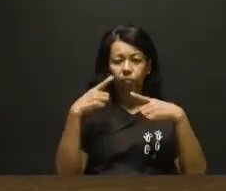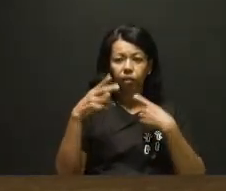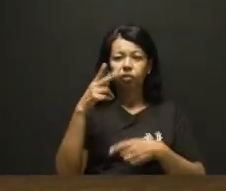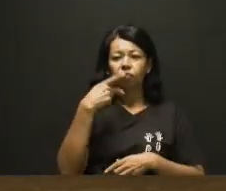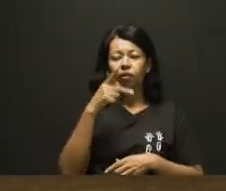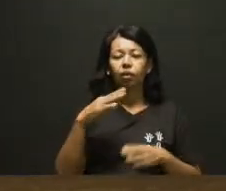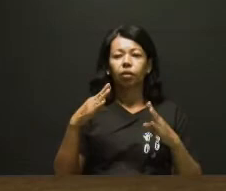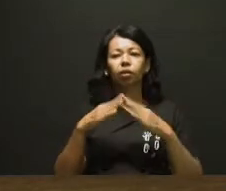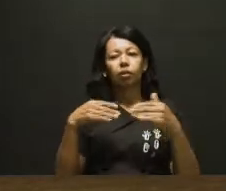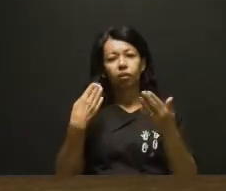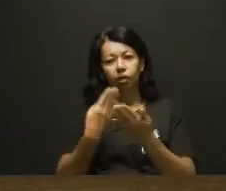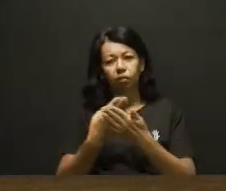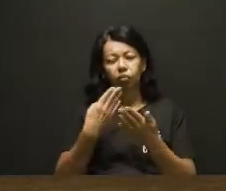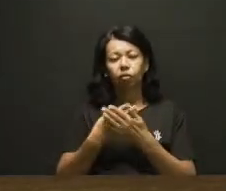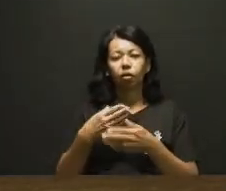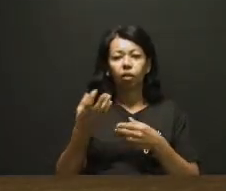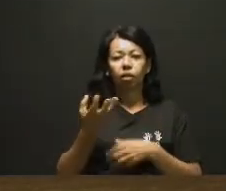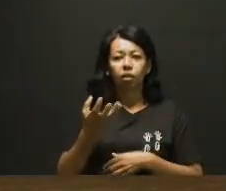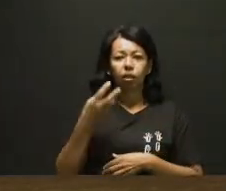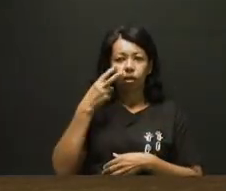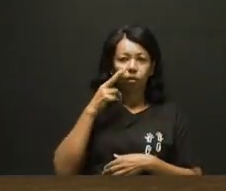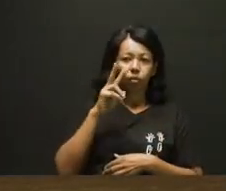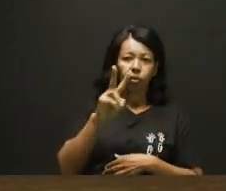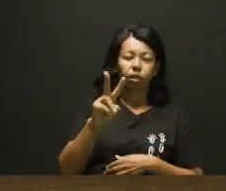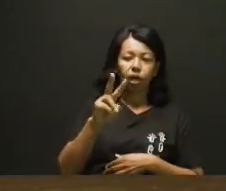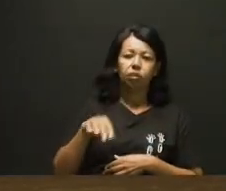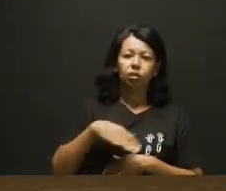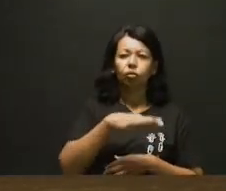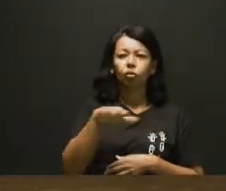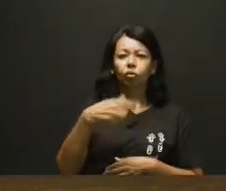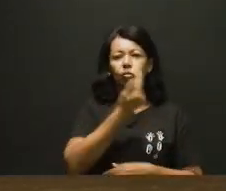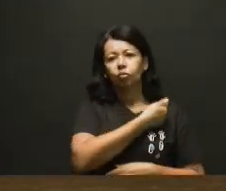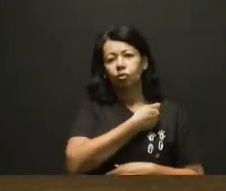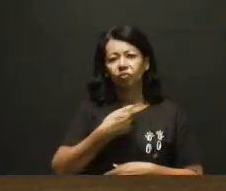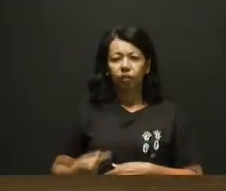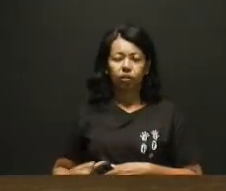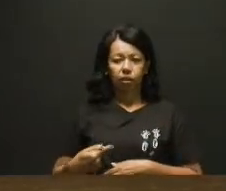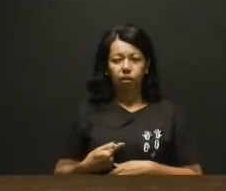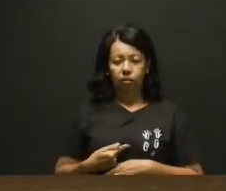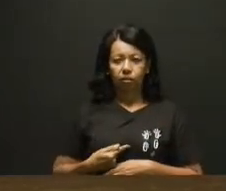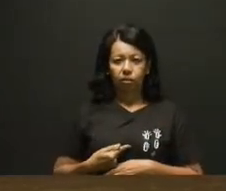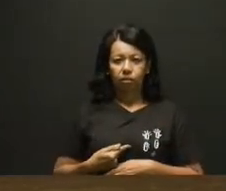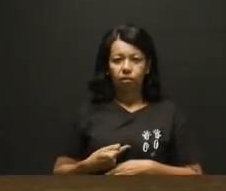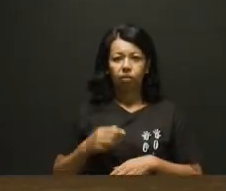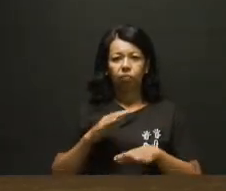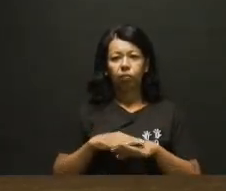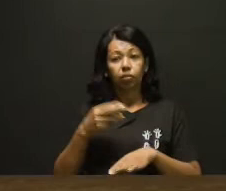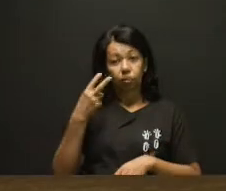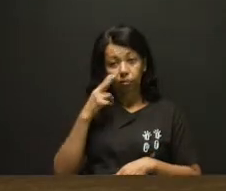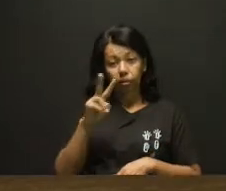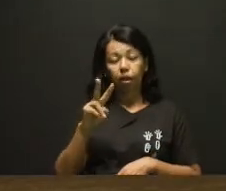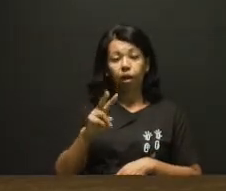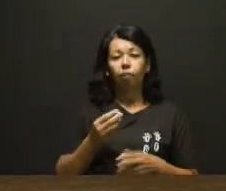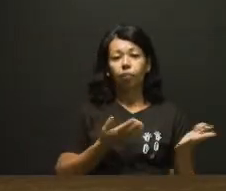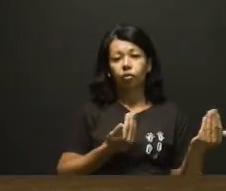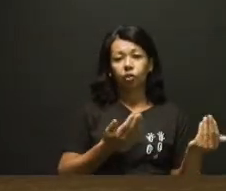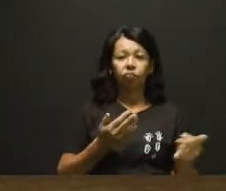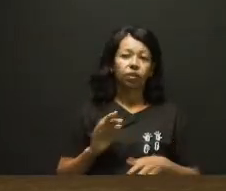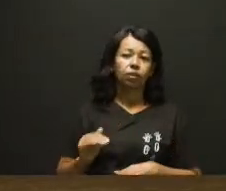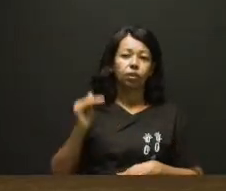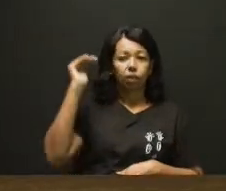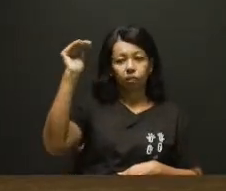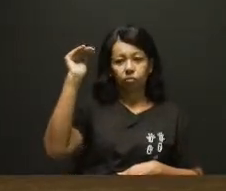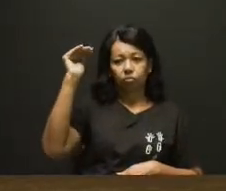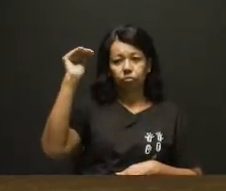queria que vocês olhasse com o olhar assim todos os governantes entendeu com mais olhar assim os nossos jovens e adultos vão